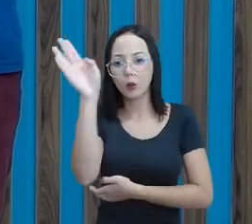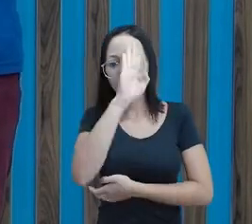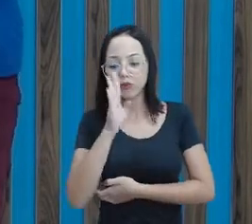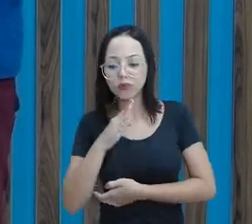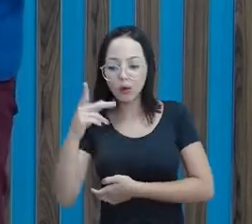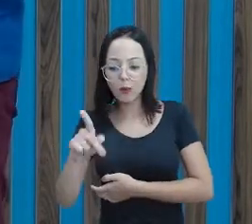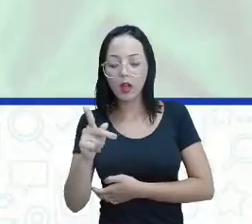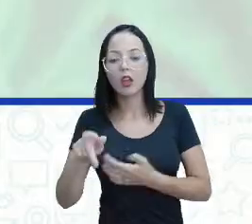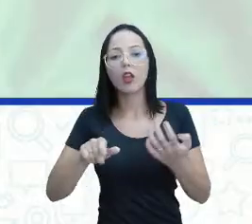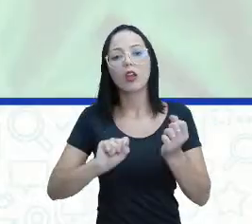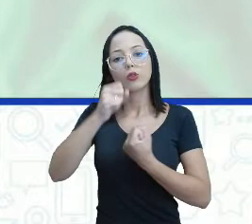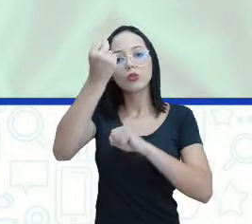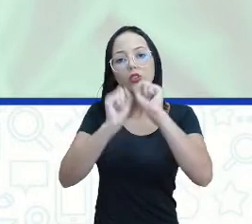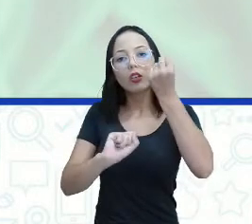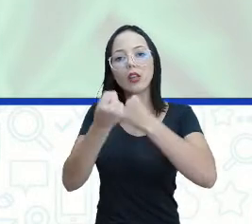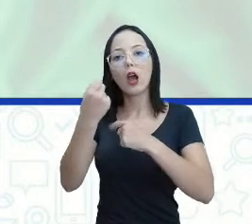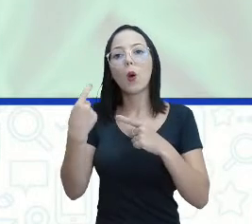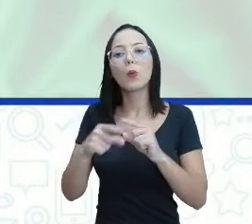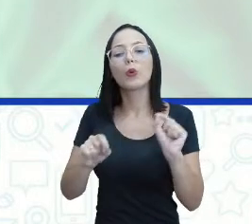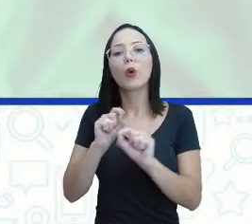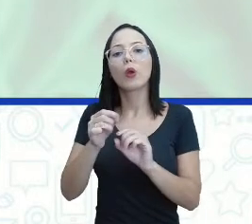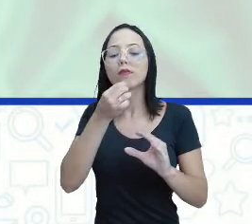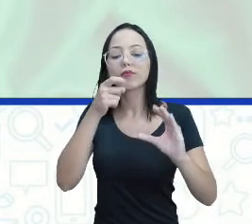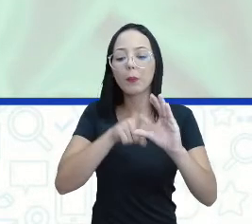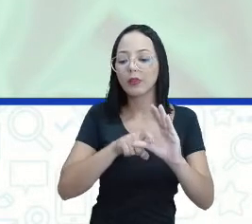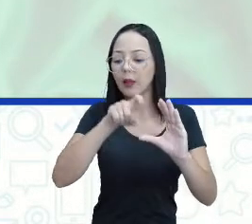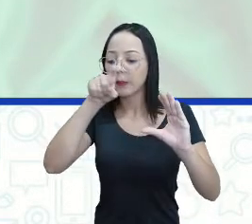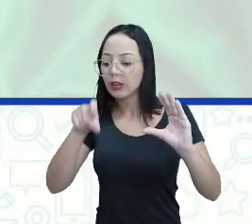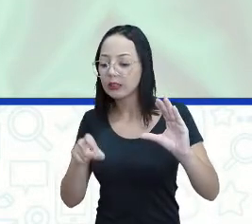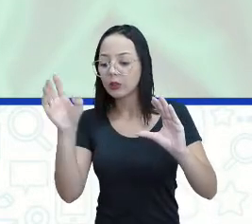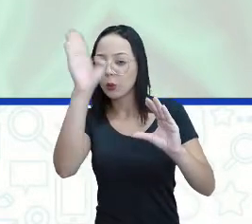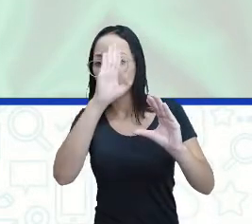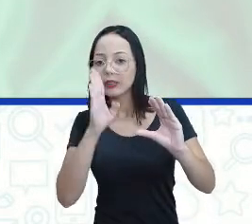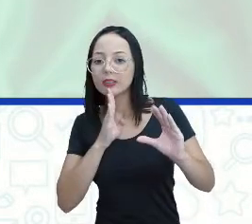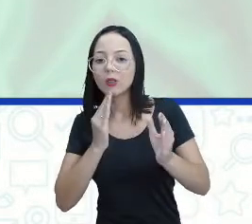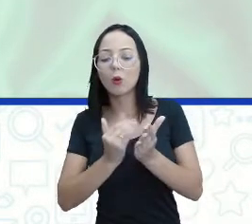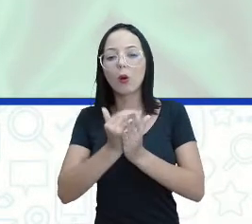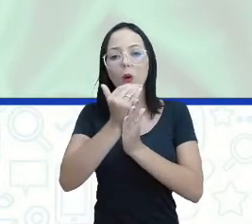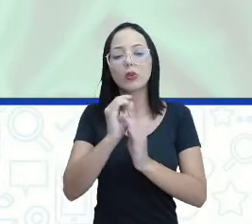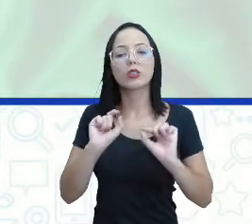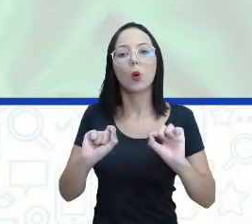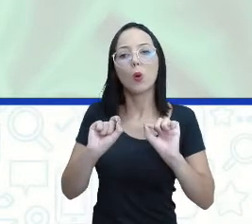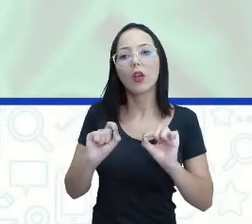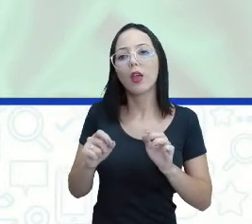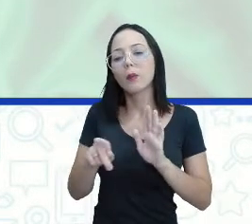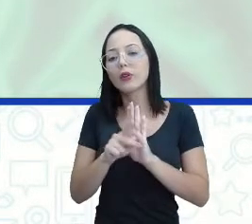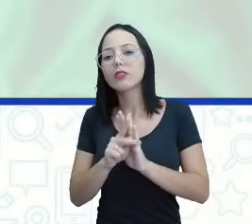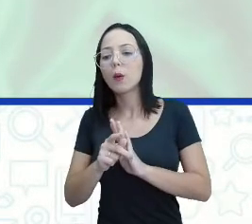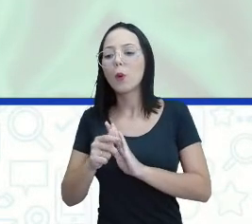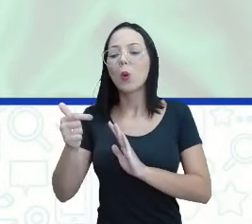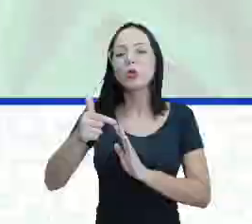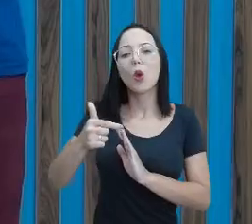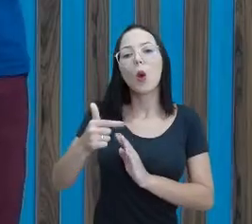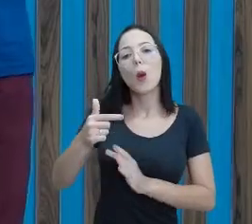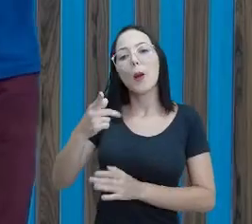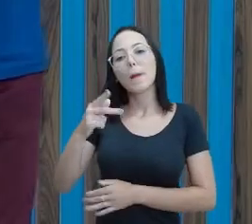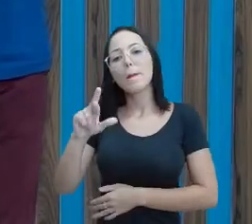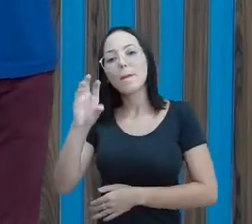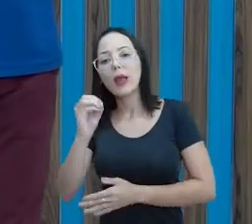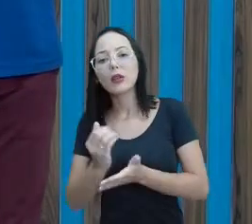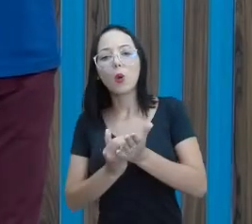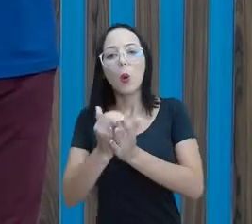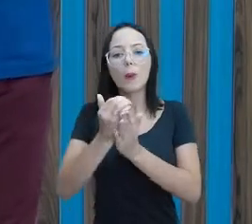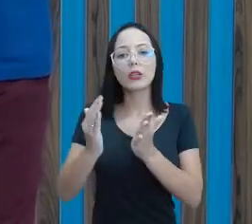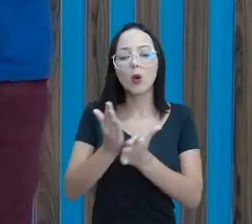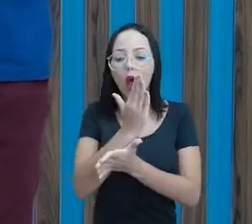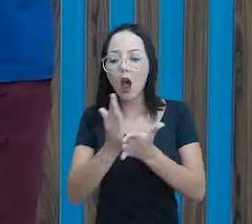Brasil, que é justamente após a independência do Brasil, aconteceu assim, Dom Pedro II tentou instalar algumas indústrias, vocês